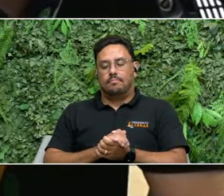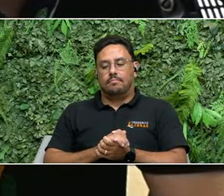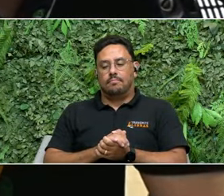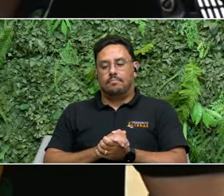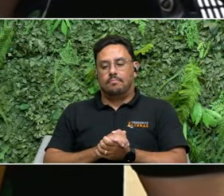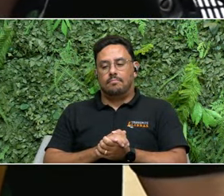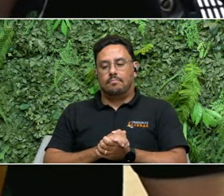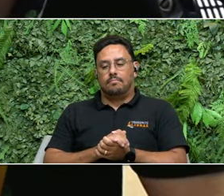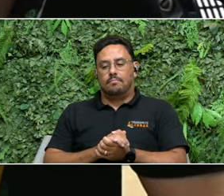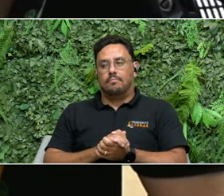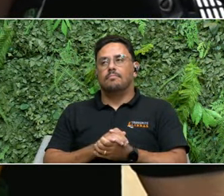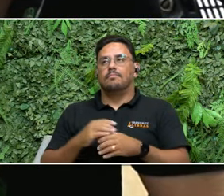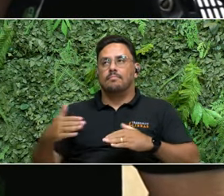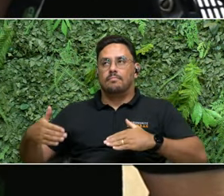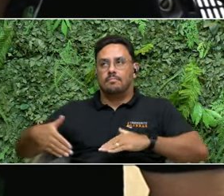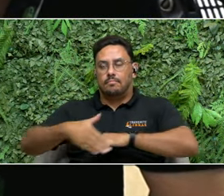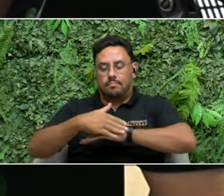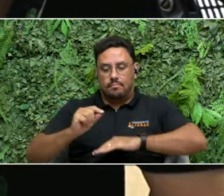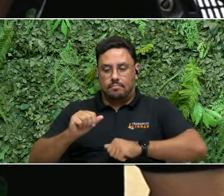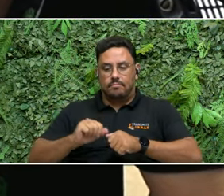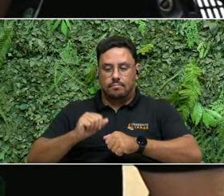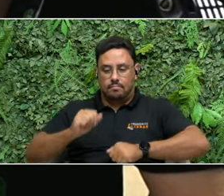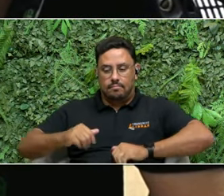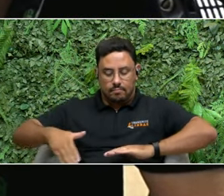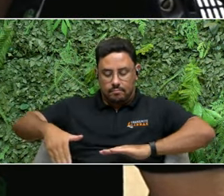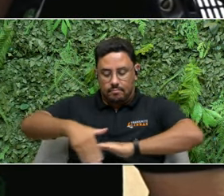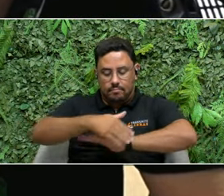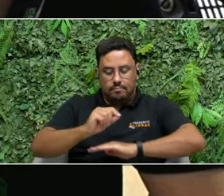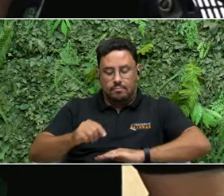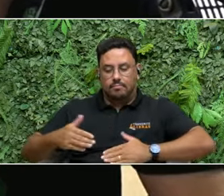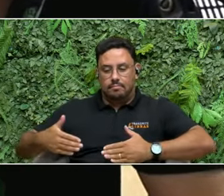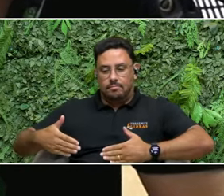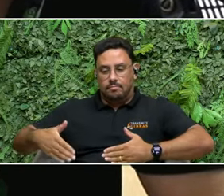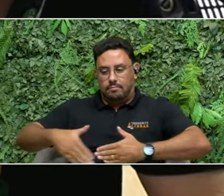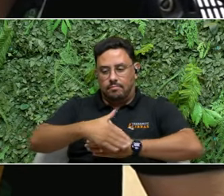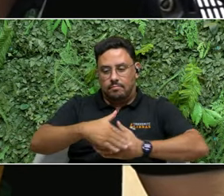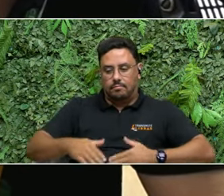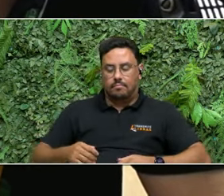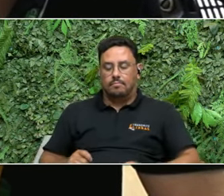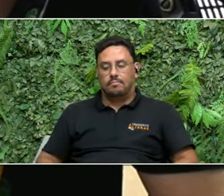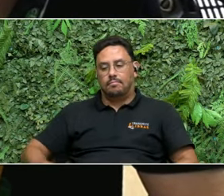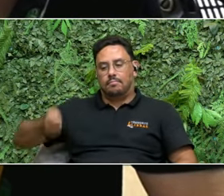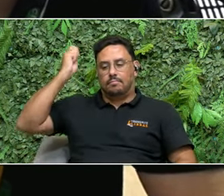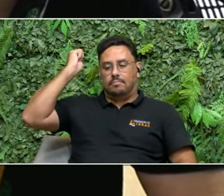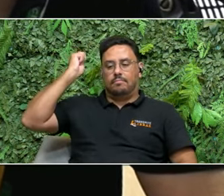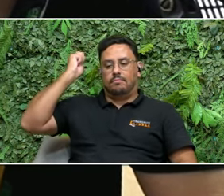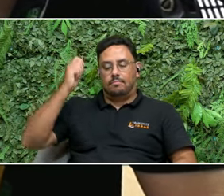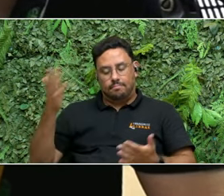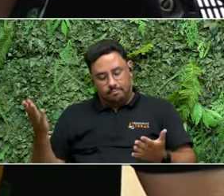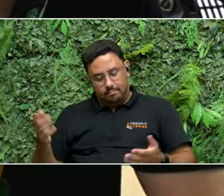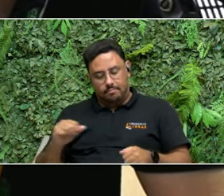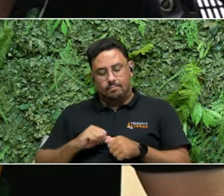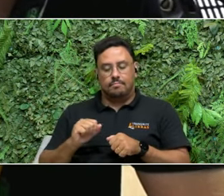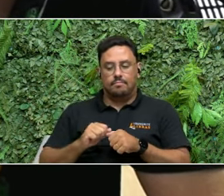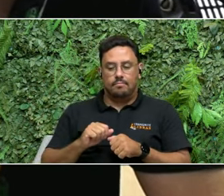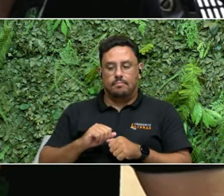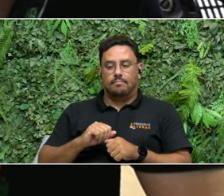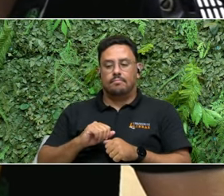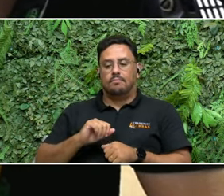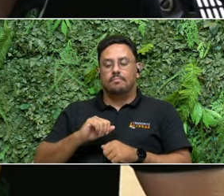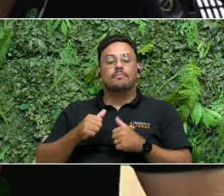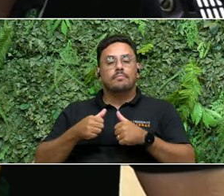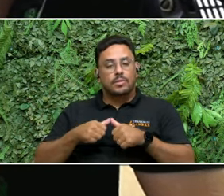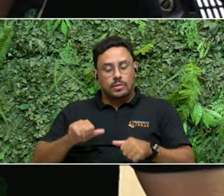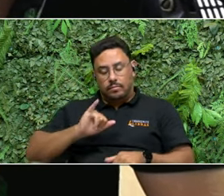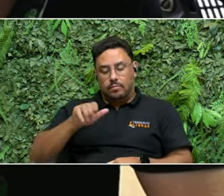o tava impedido cara El ele fez o que tinha que fazer mas tava impedido não ia tá bom É mas assim ô ô Bob é questão do gêmeos ele não é um jogador